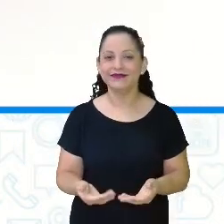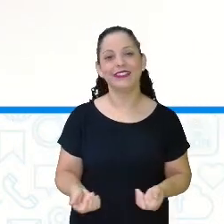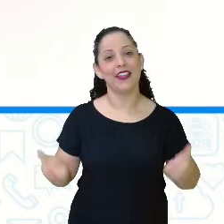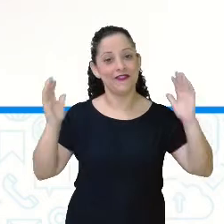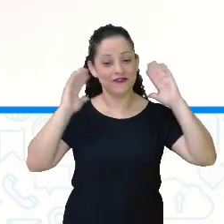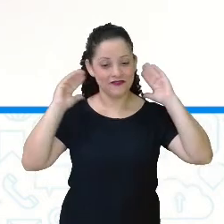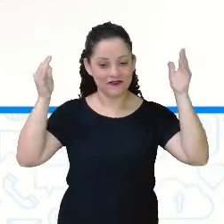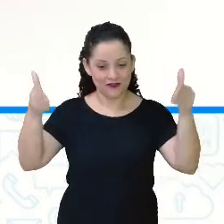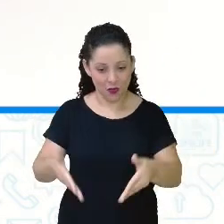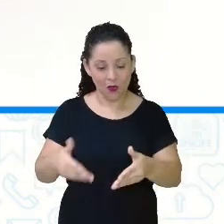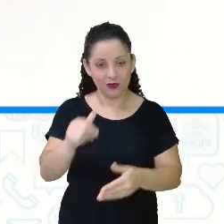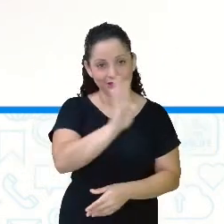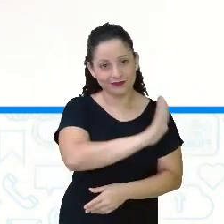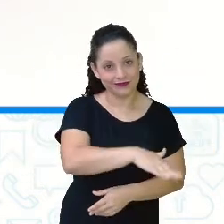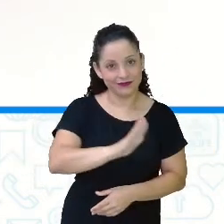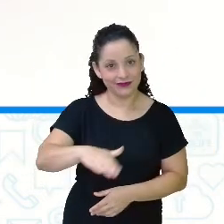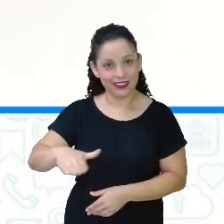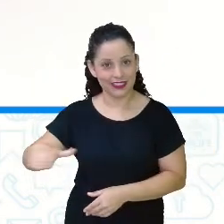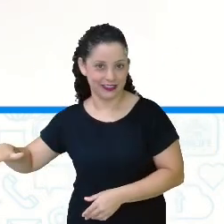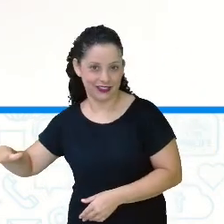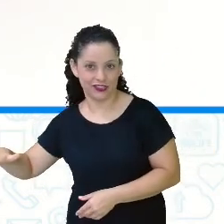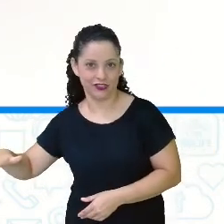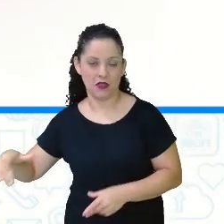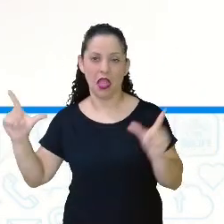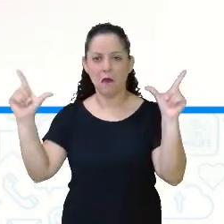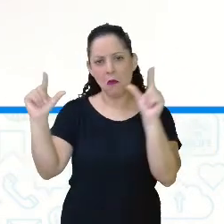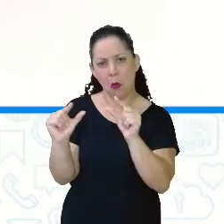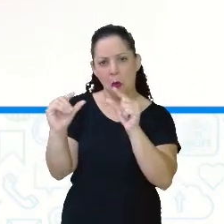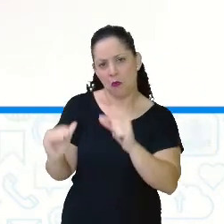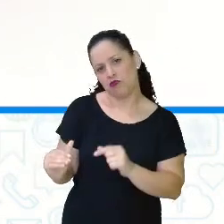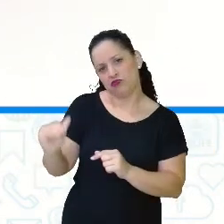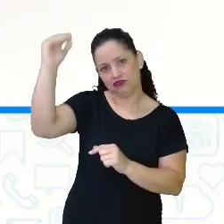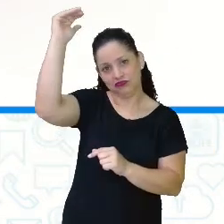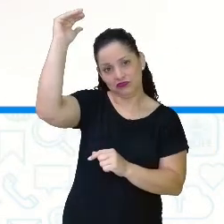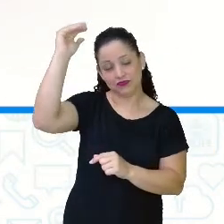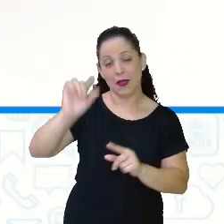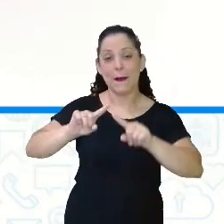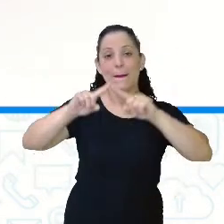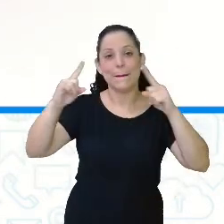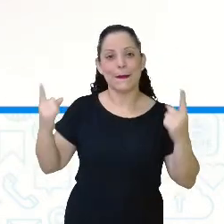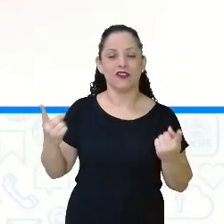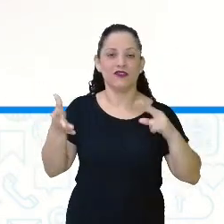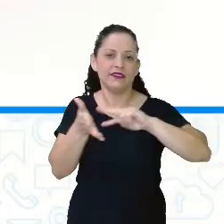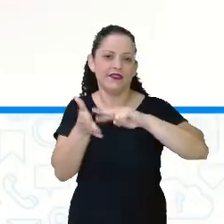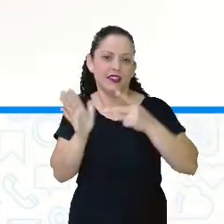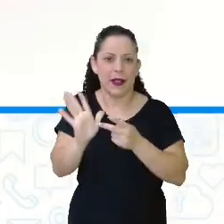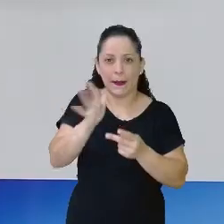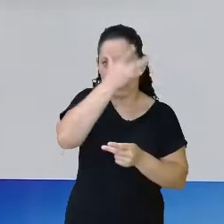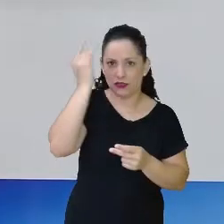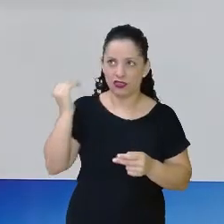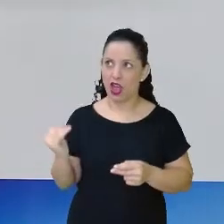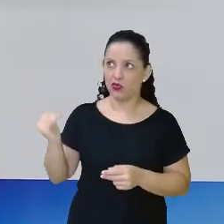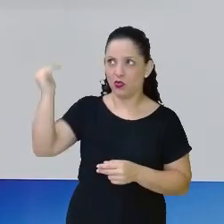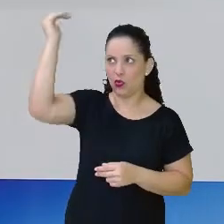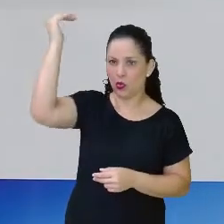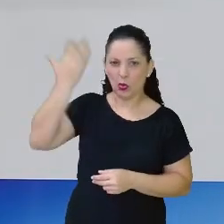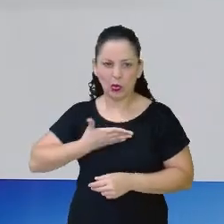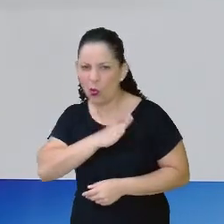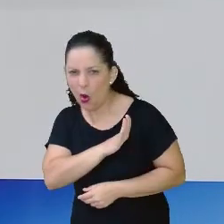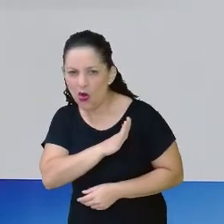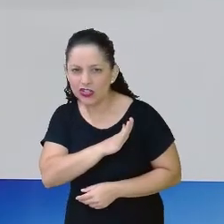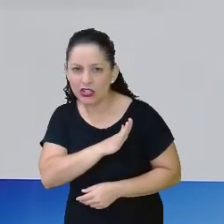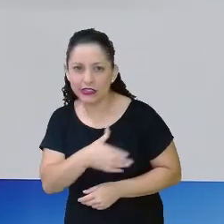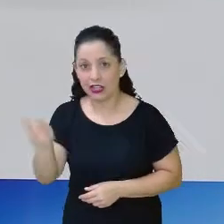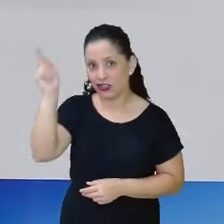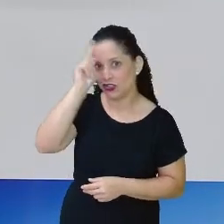voltada ao universo infantil do que ao universo adulto, o que não quer dizer que os adultos não gostem de contos de fadas.